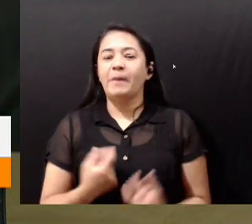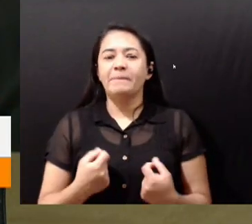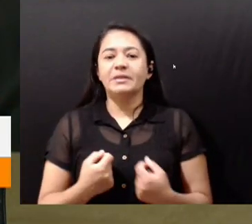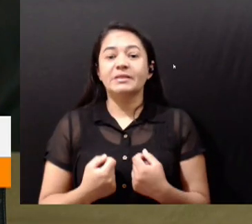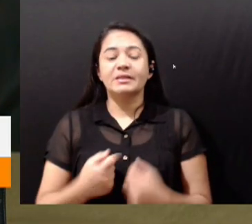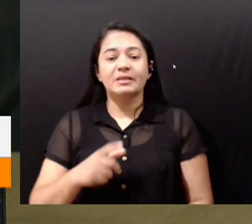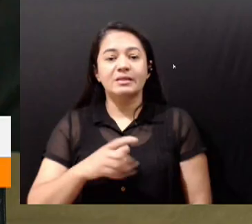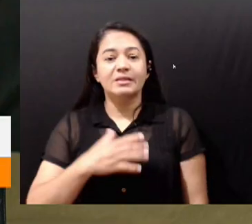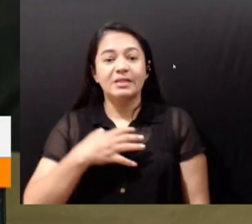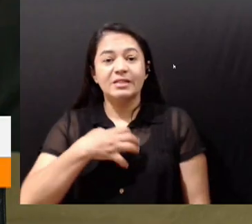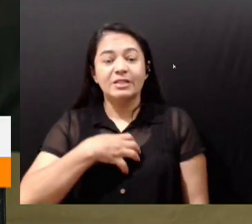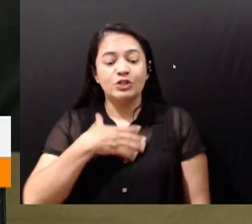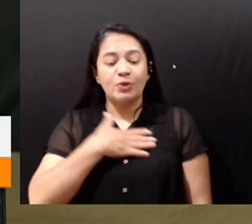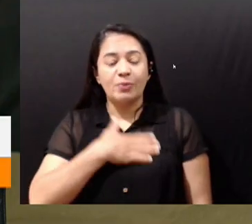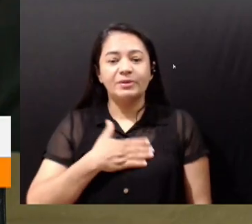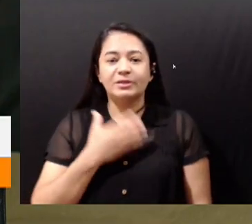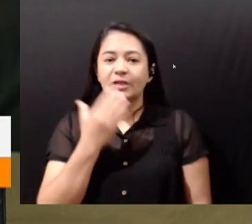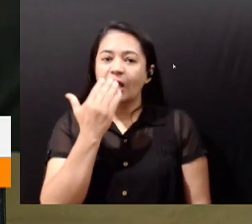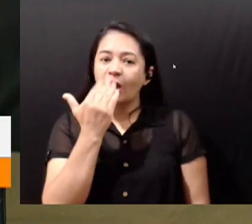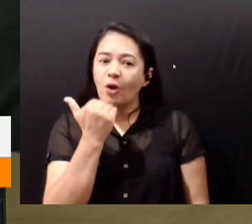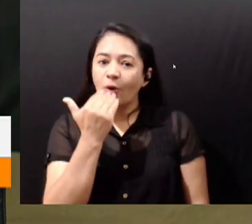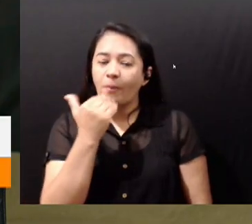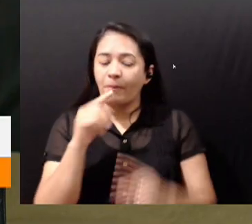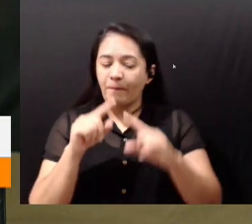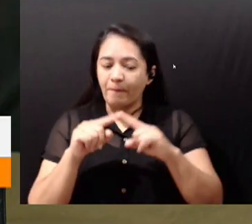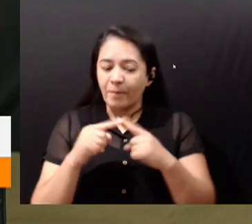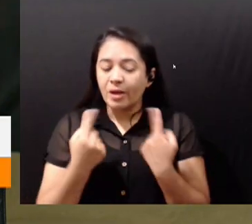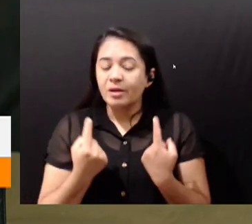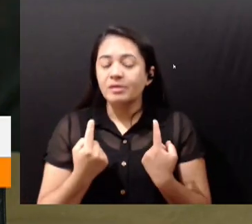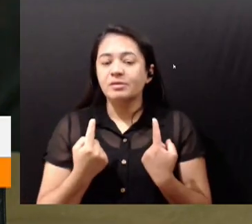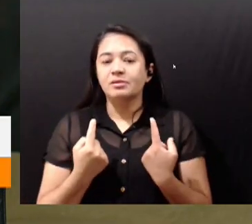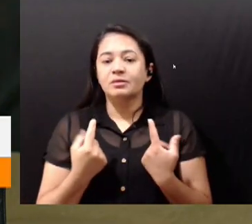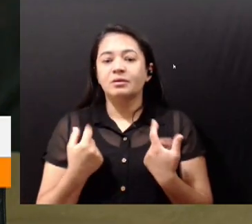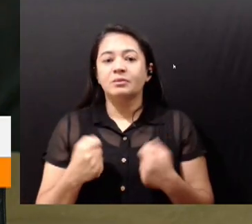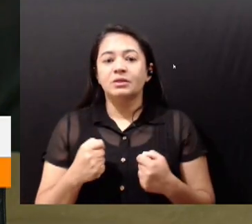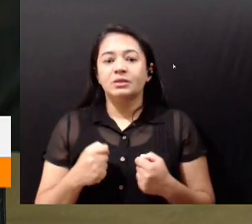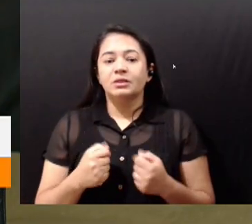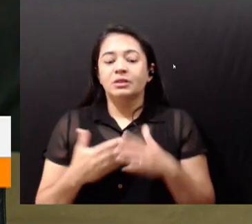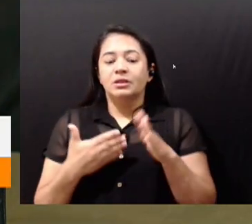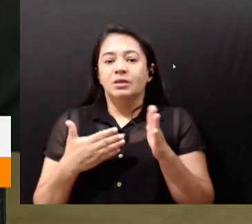comer, mas a gente precisa ter um limite